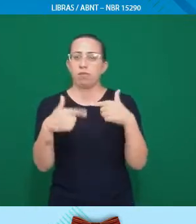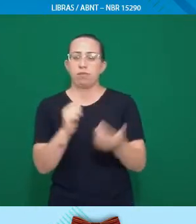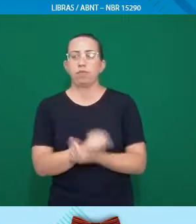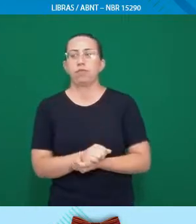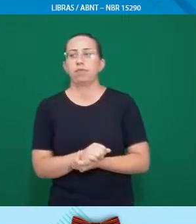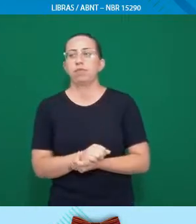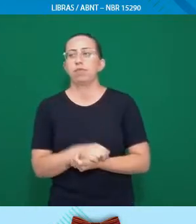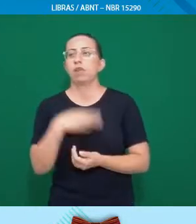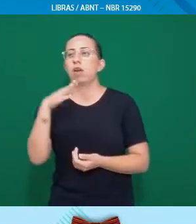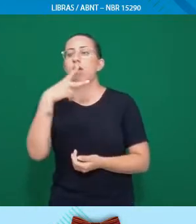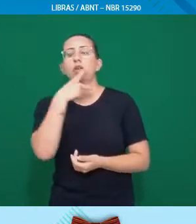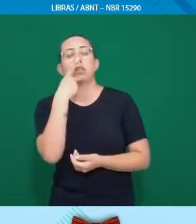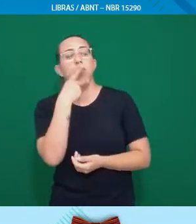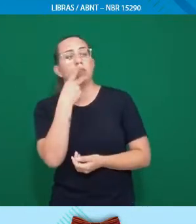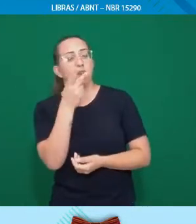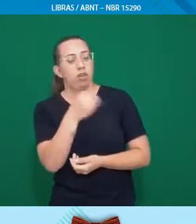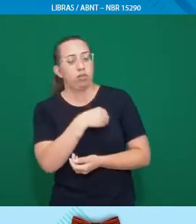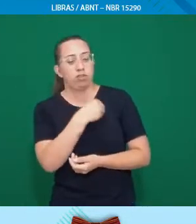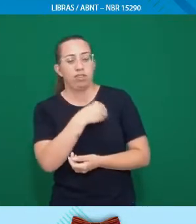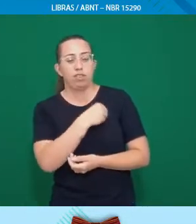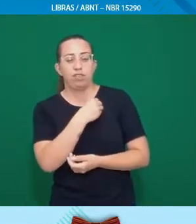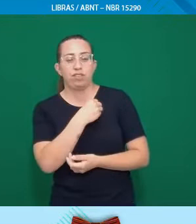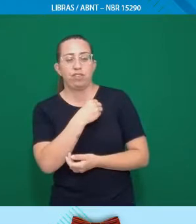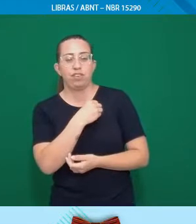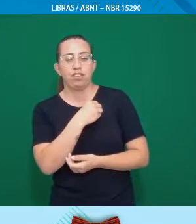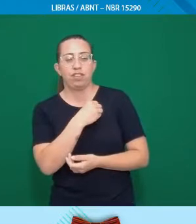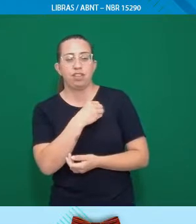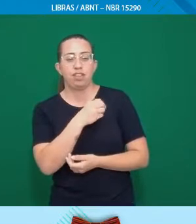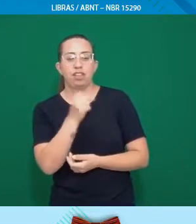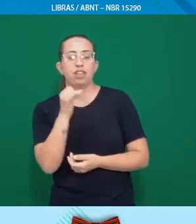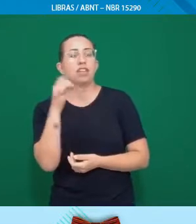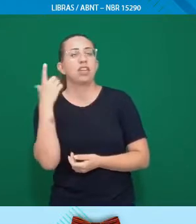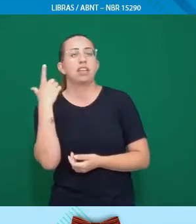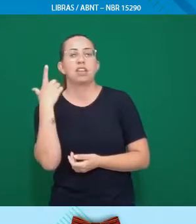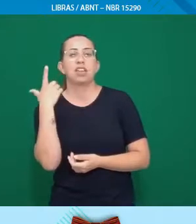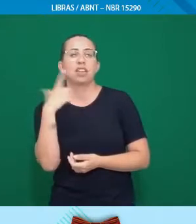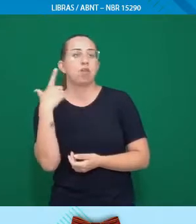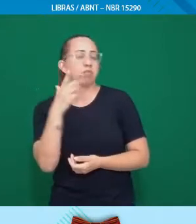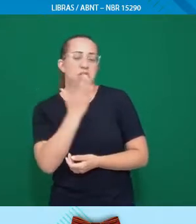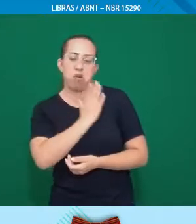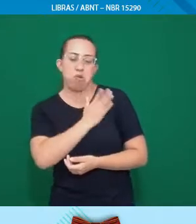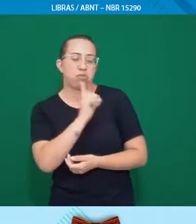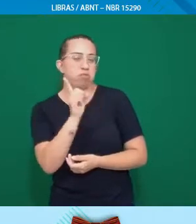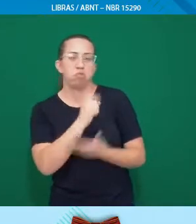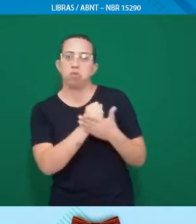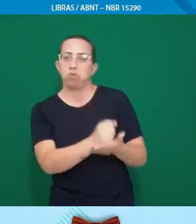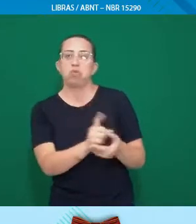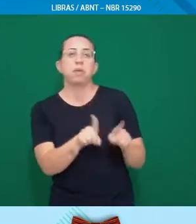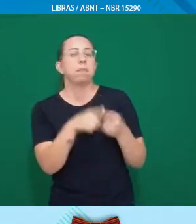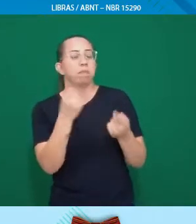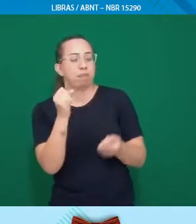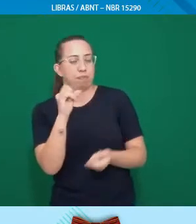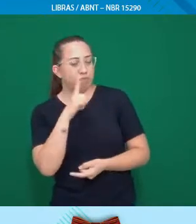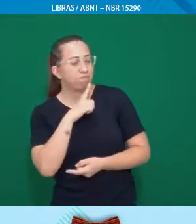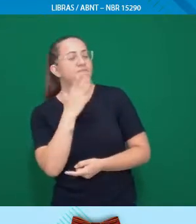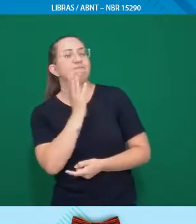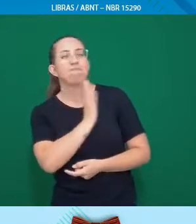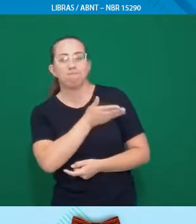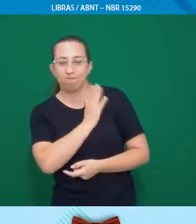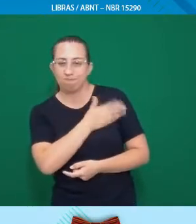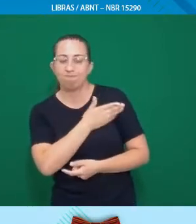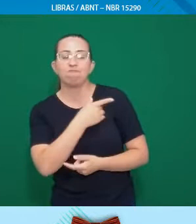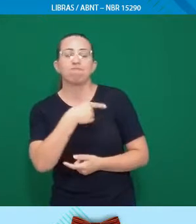que quando se trata de uma vida pessoa muitas pessoas pessoa para não ir ajudar Só se não tiver coração mas a gente entende que